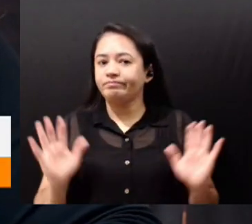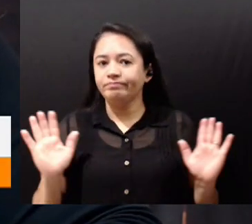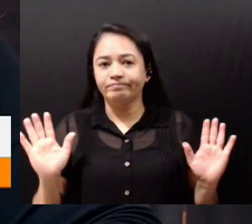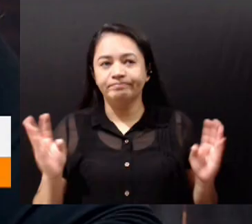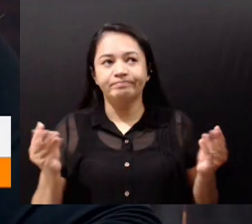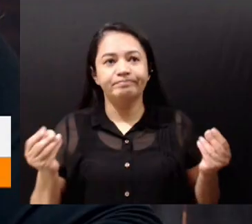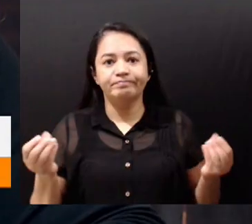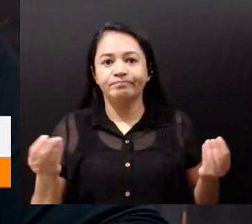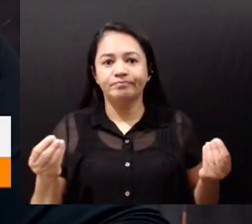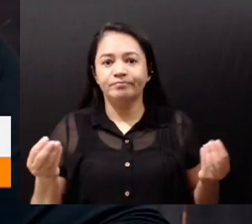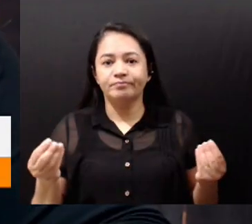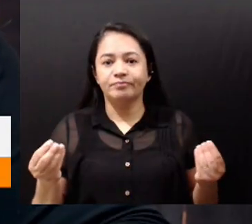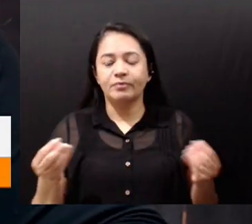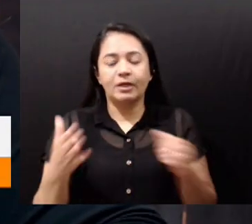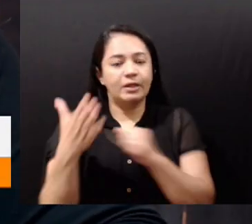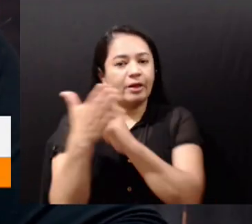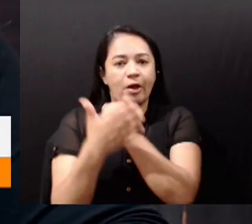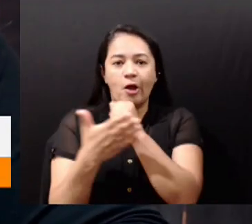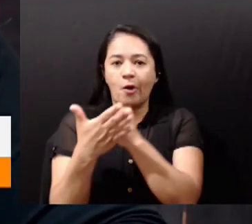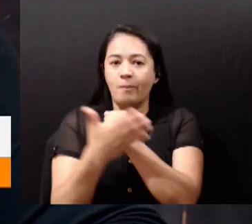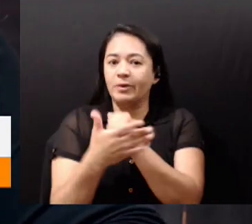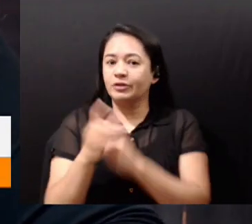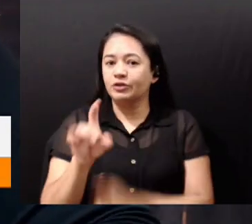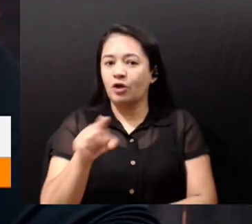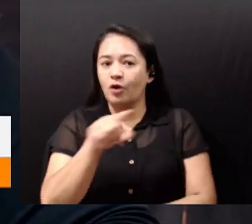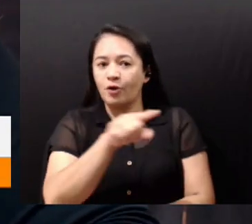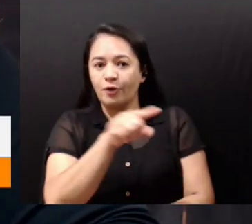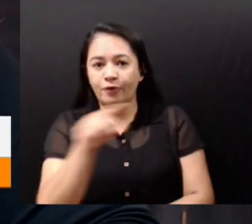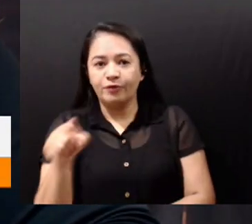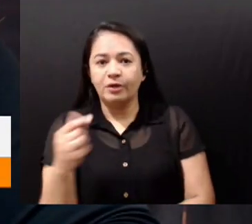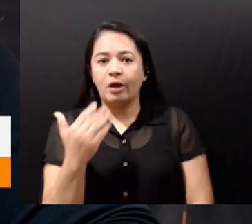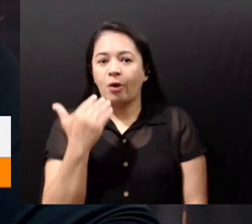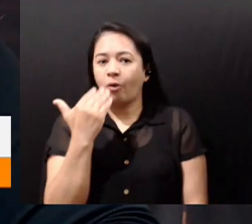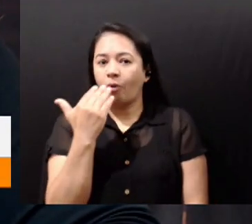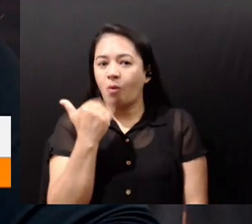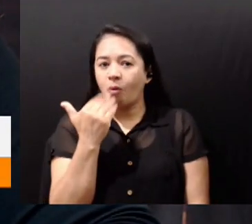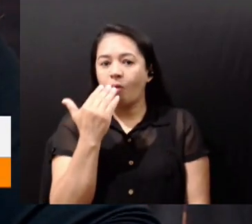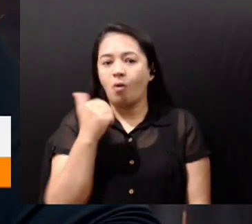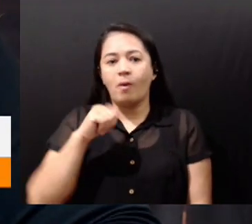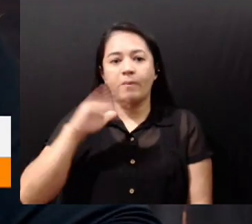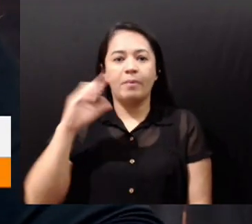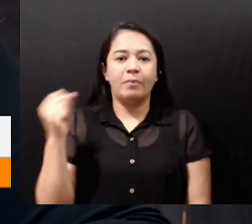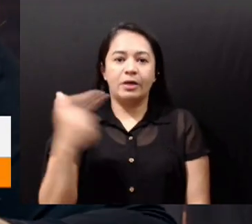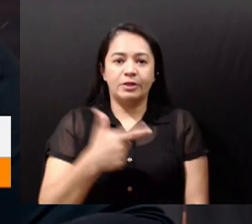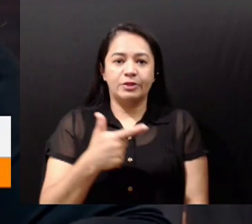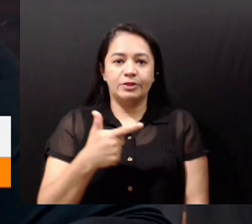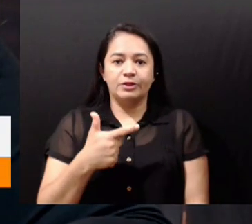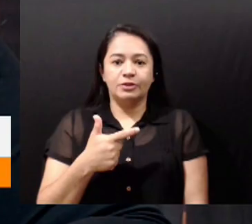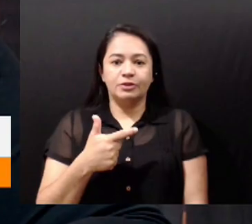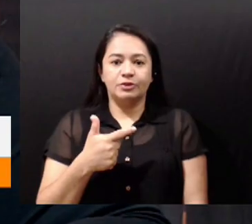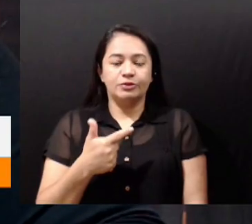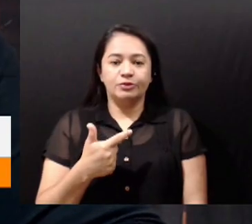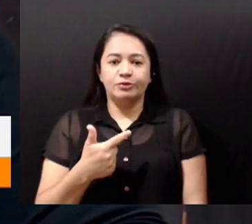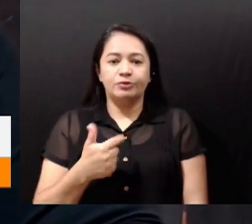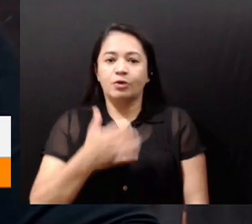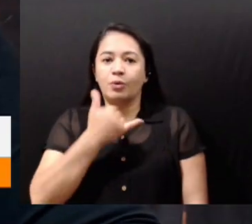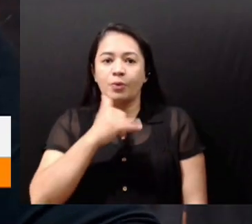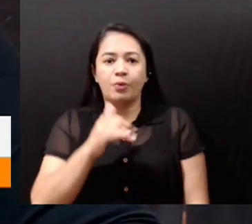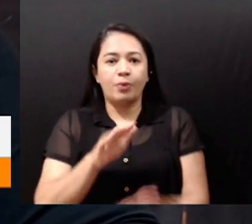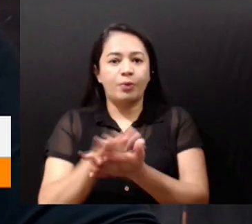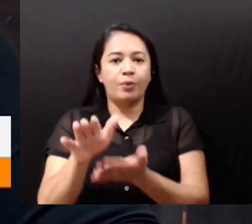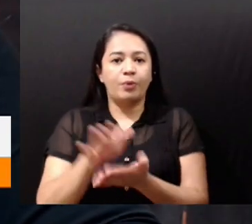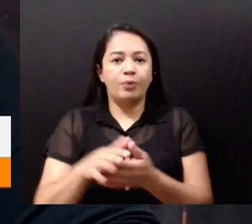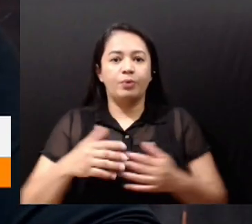muito básica. Você tá comendo mais do que você está gastando. Sim. Tá ingerindo